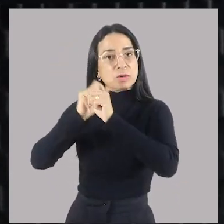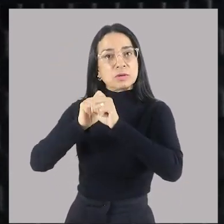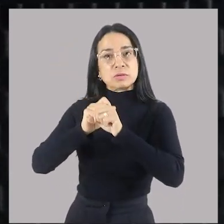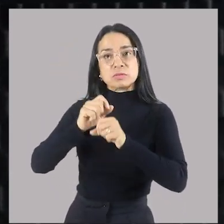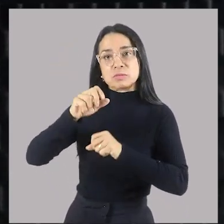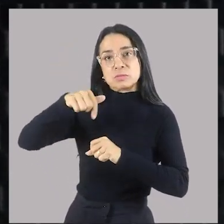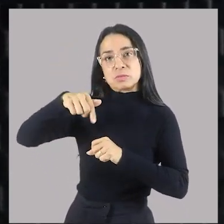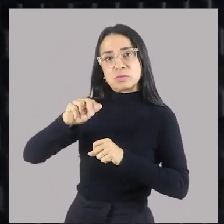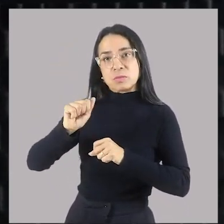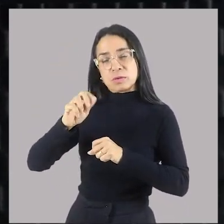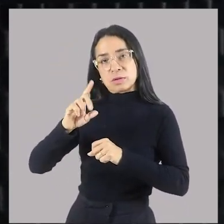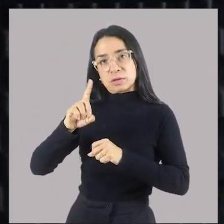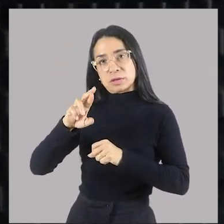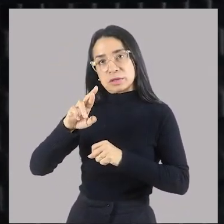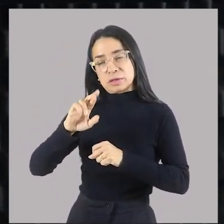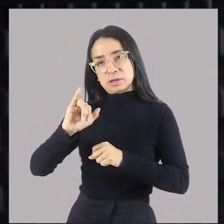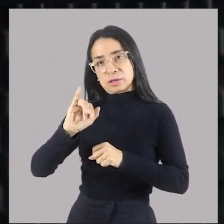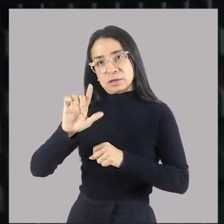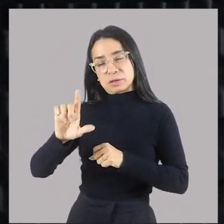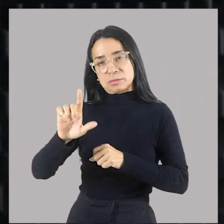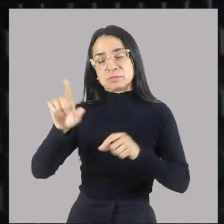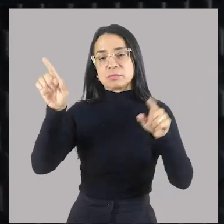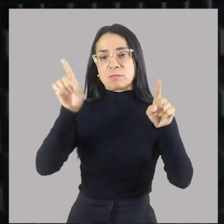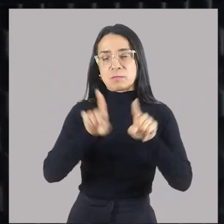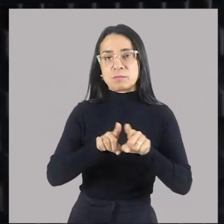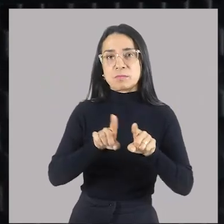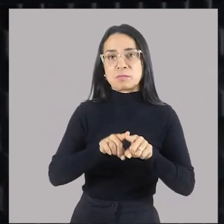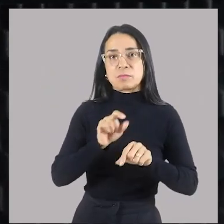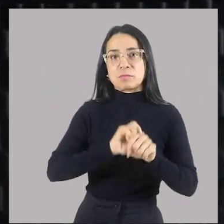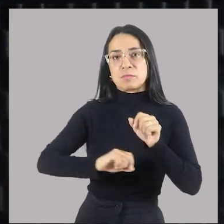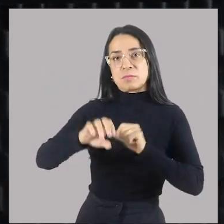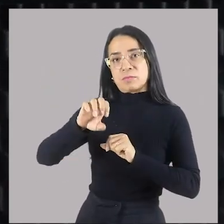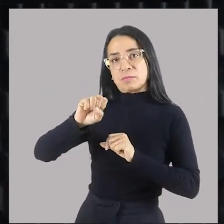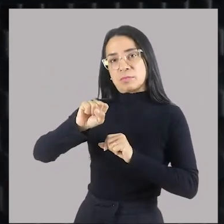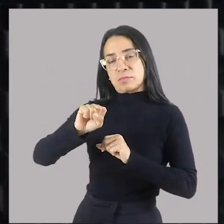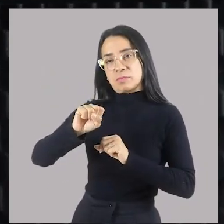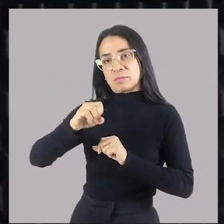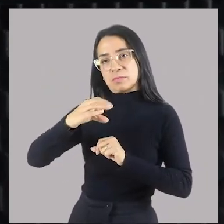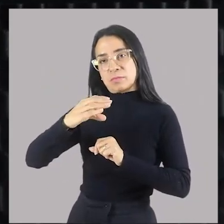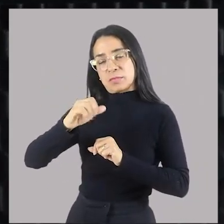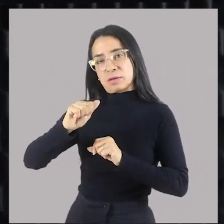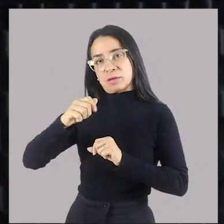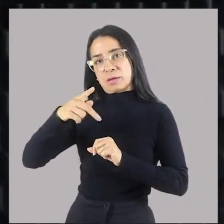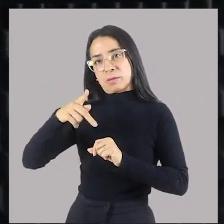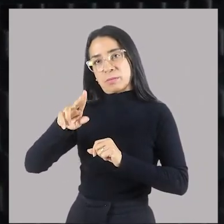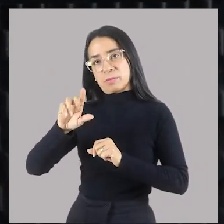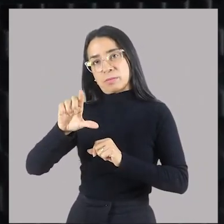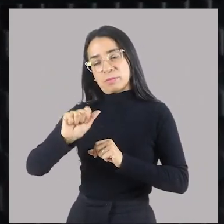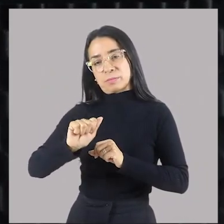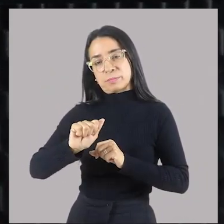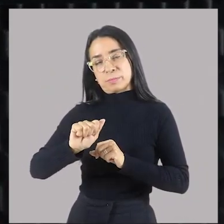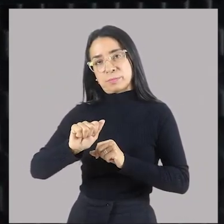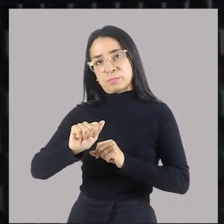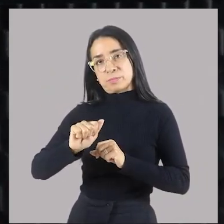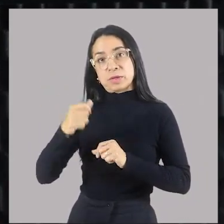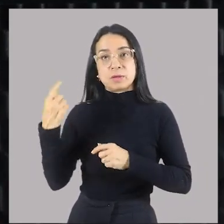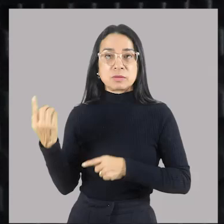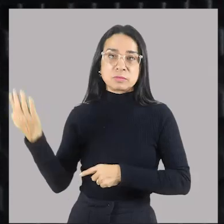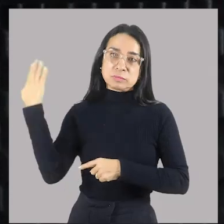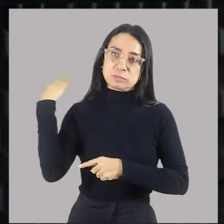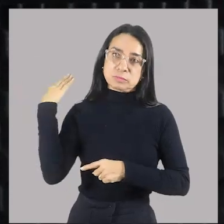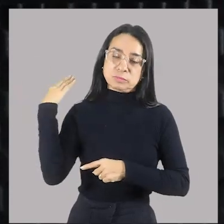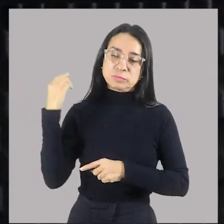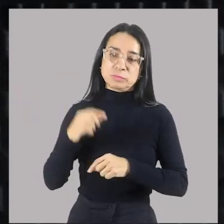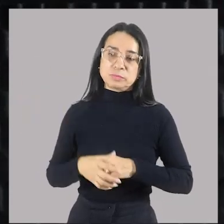quadril e também da escápula. São exemplos de ossos planos, certo?